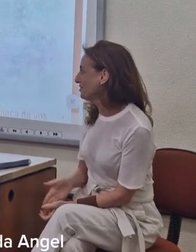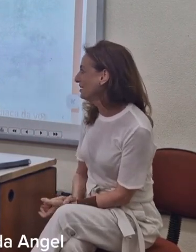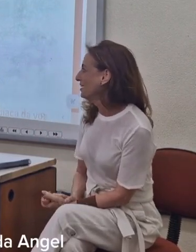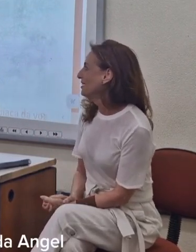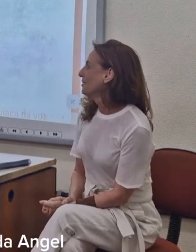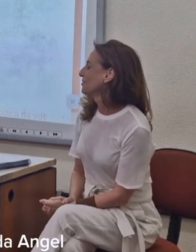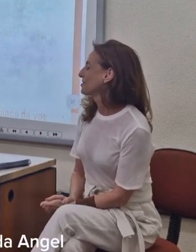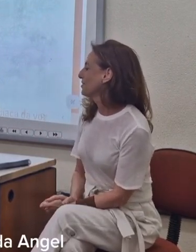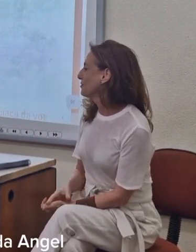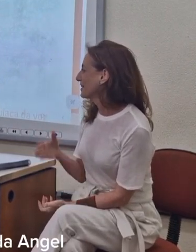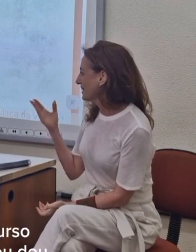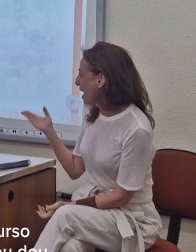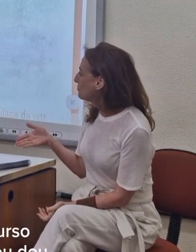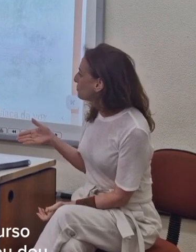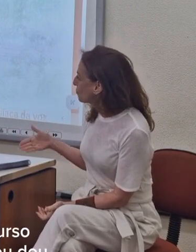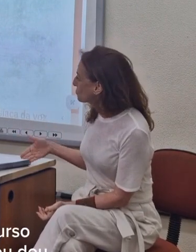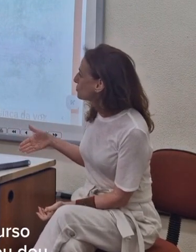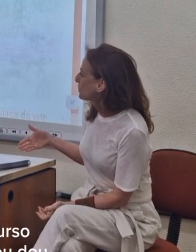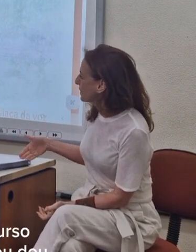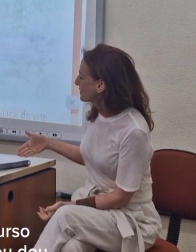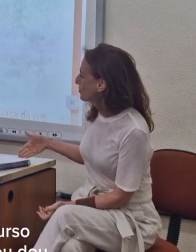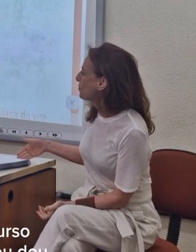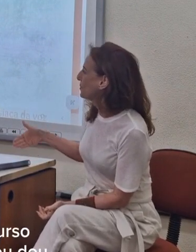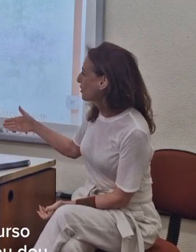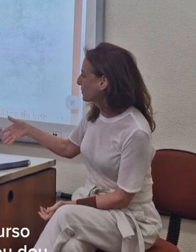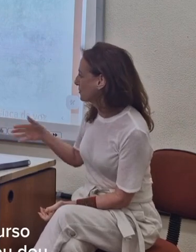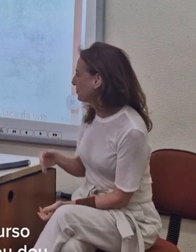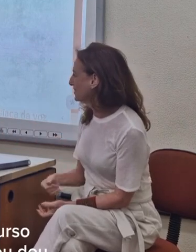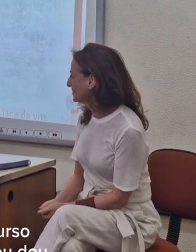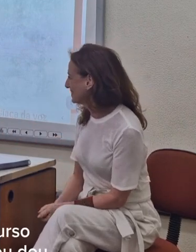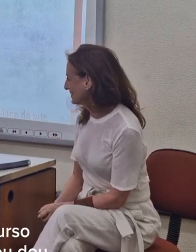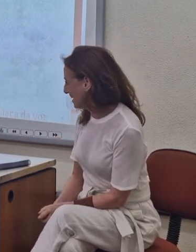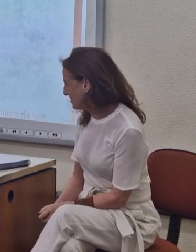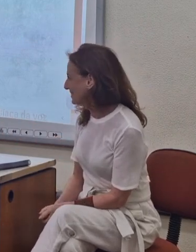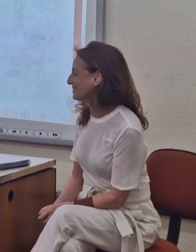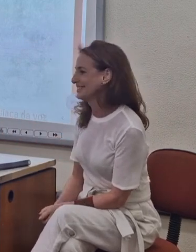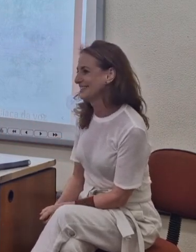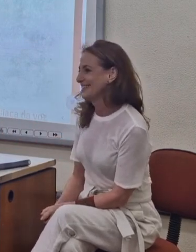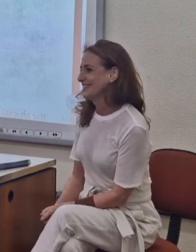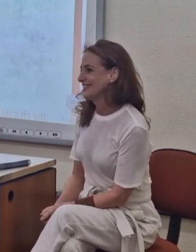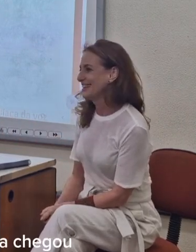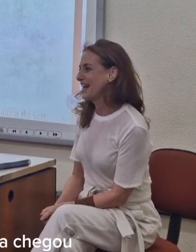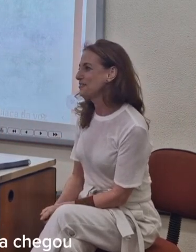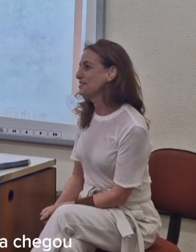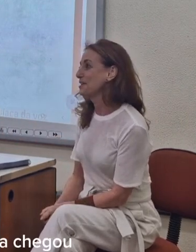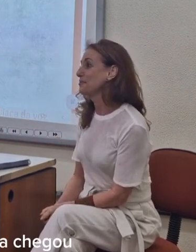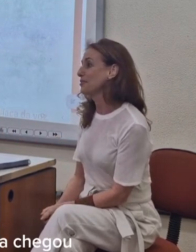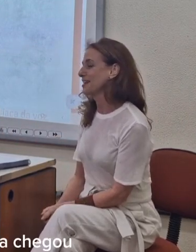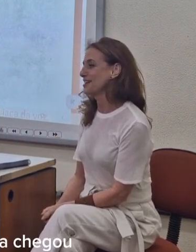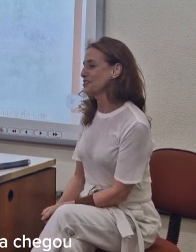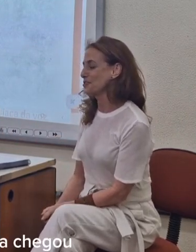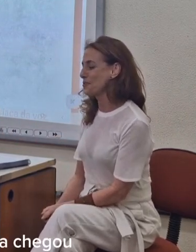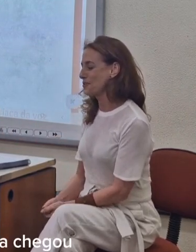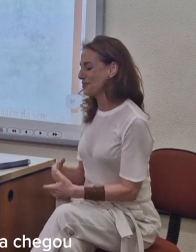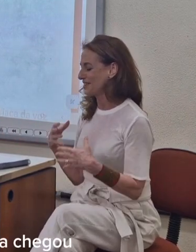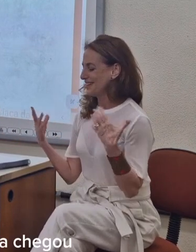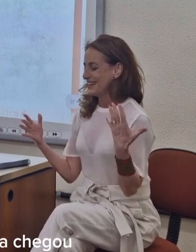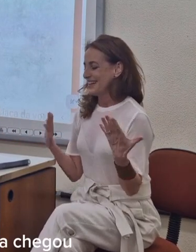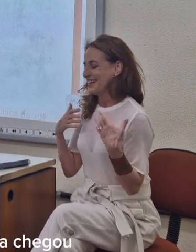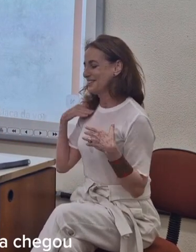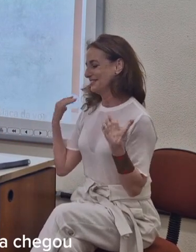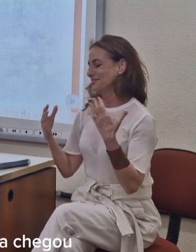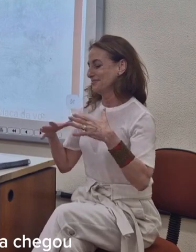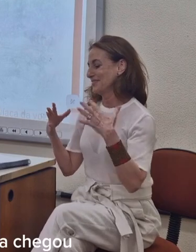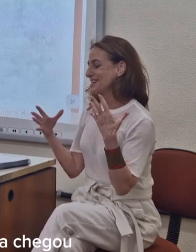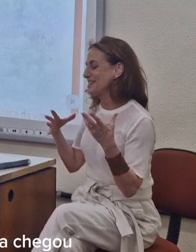da Angel, onde ela coordenava um curso de preparação corporal para todos, né, Marisa? E lá eu lembro quando ela